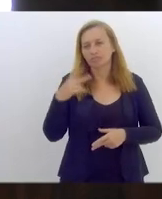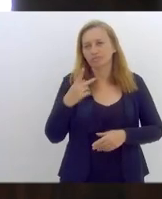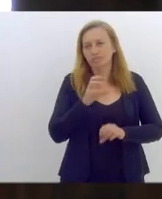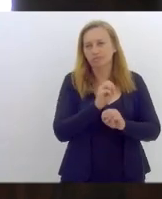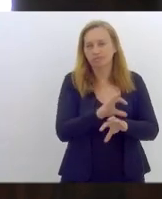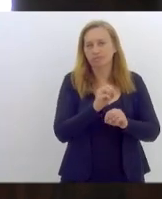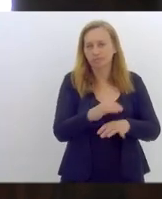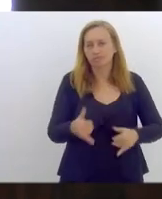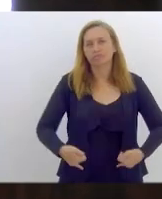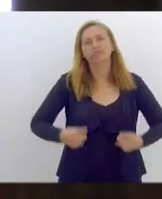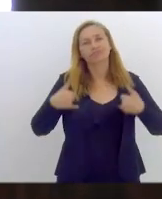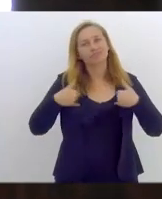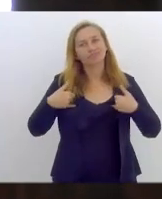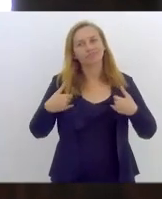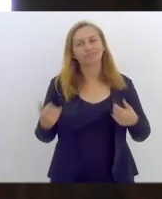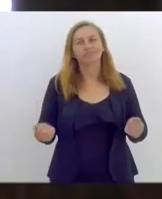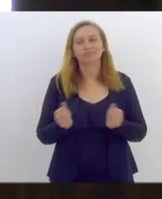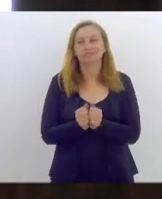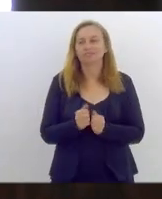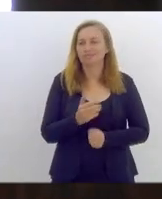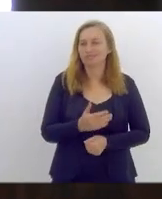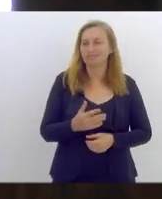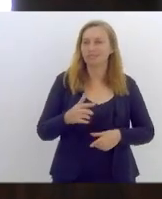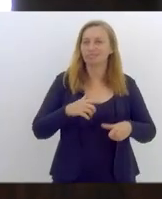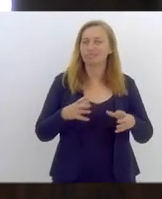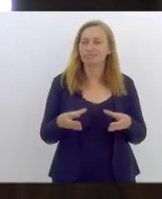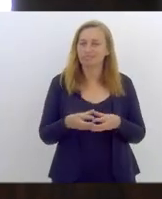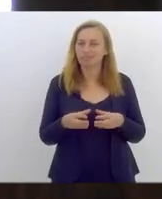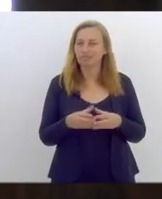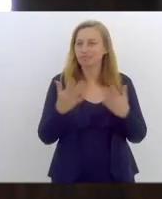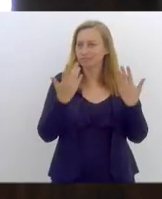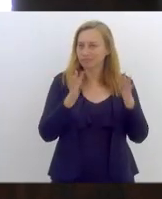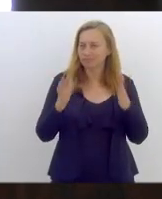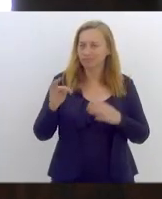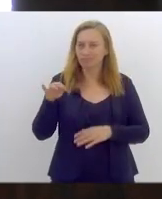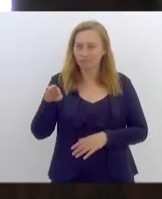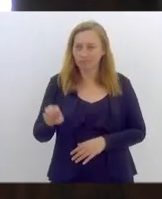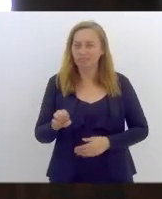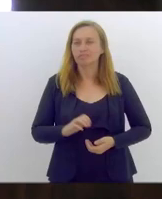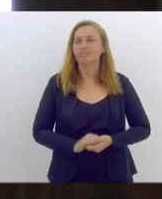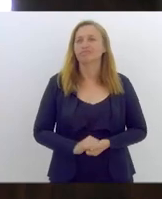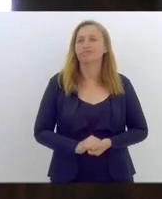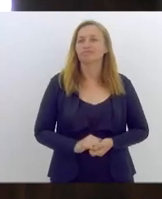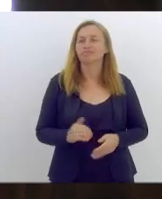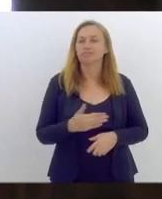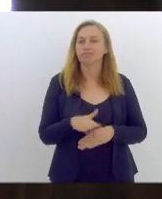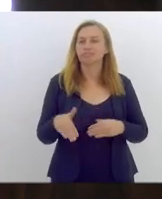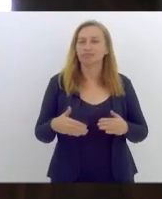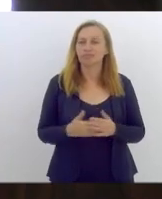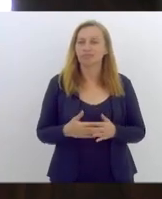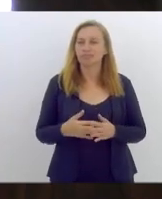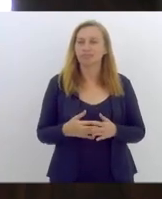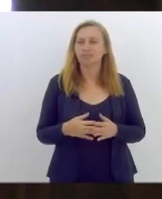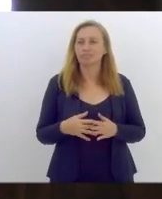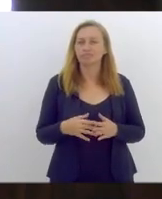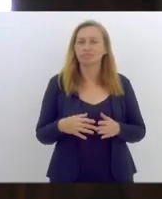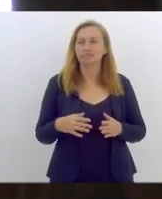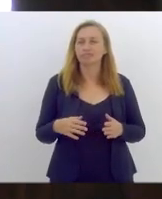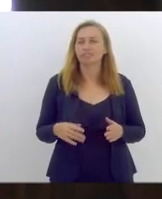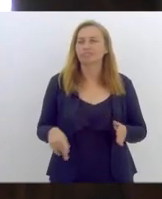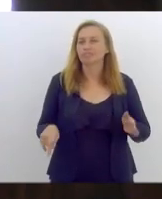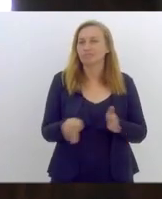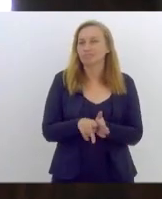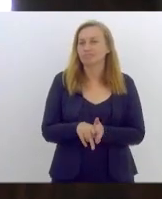Meu orgulho em participar ativamente desse bloco. Parabéns, Alexandre, e toda a galera maranhense.